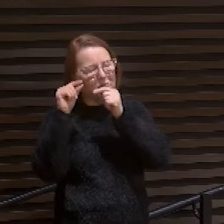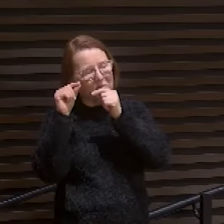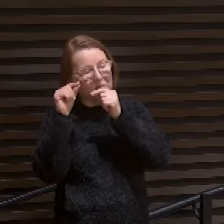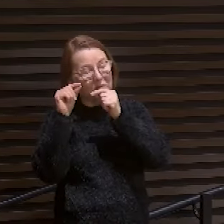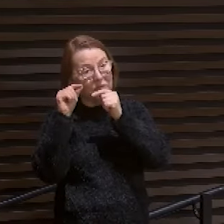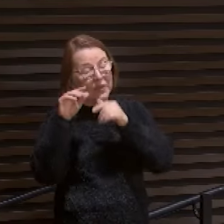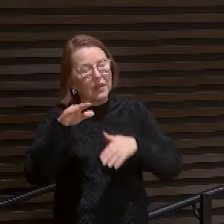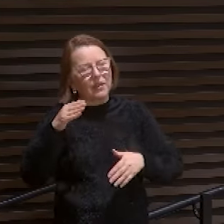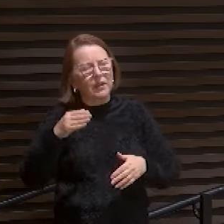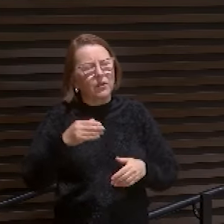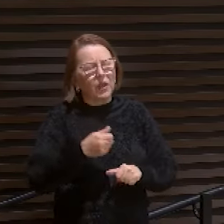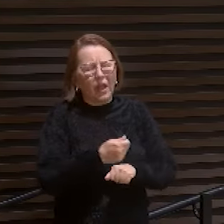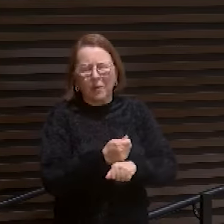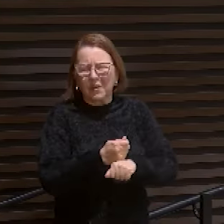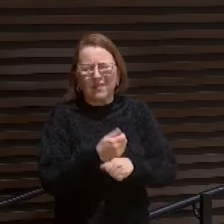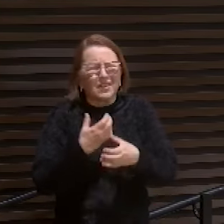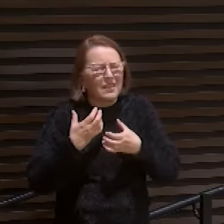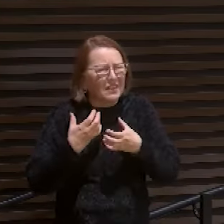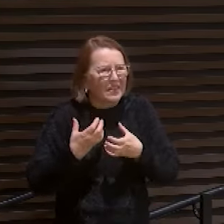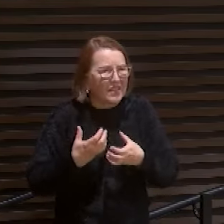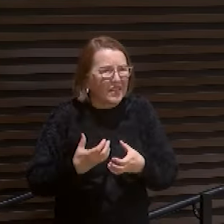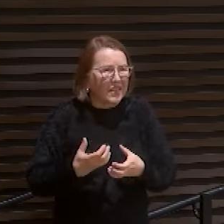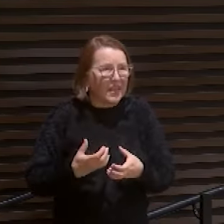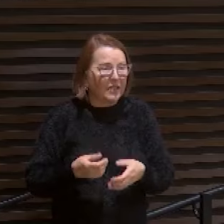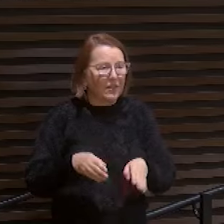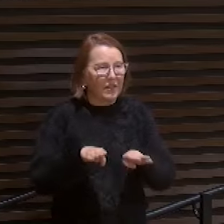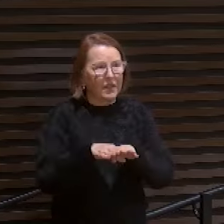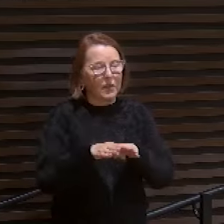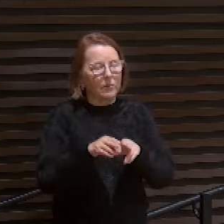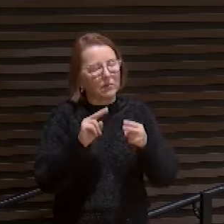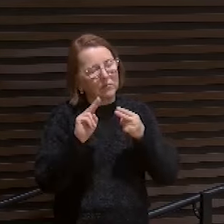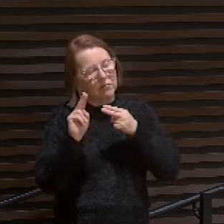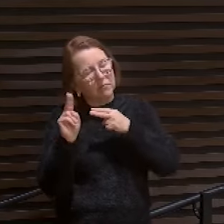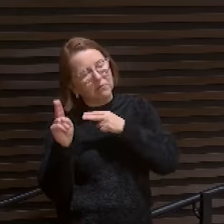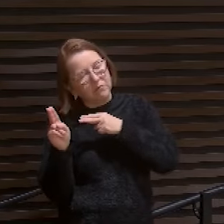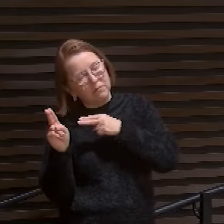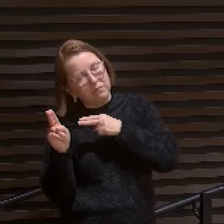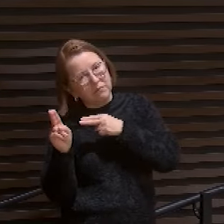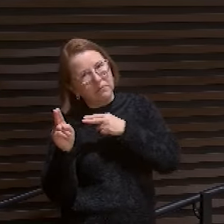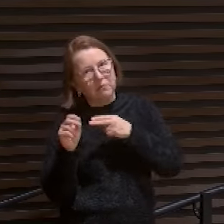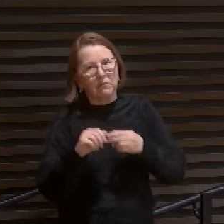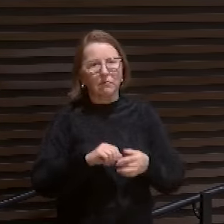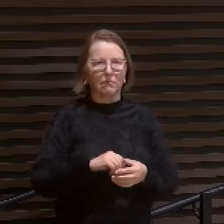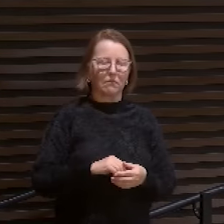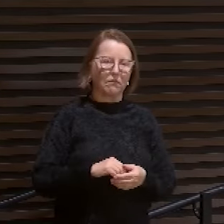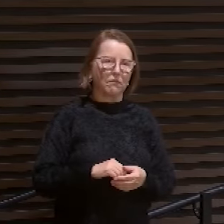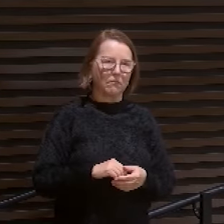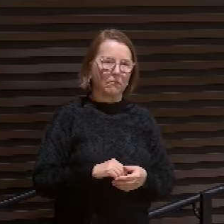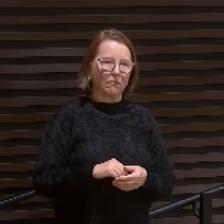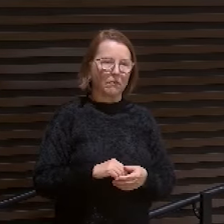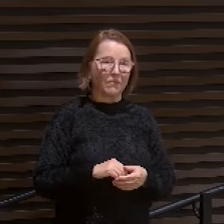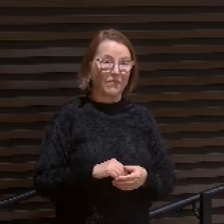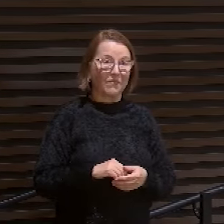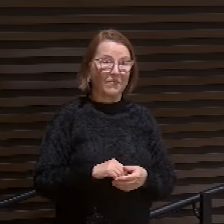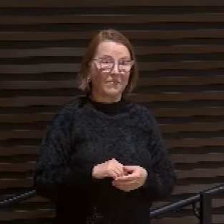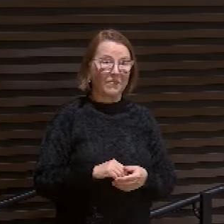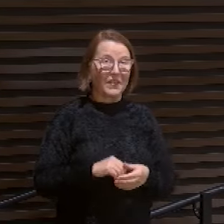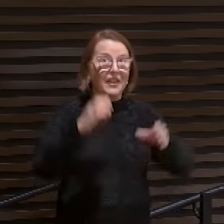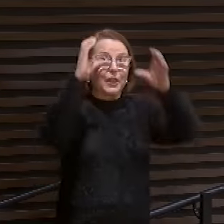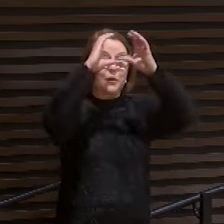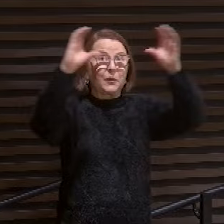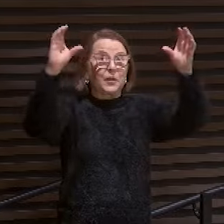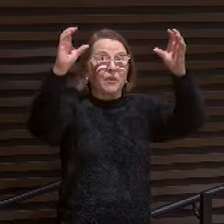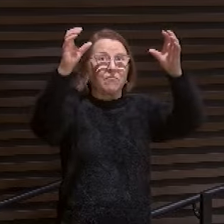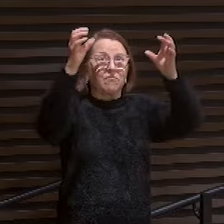Abraão, cansado, também dormiu. E o fogo que desceu do céu